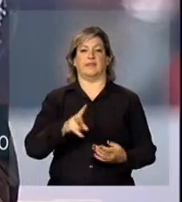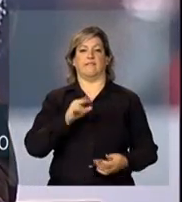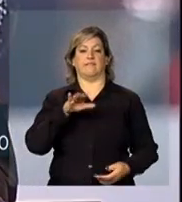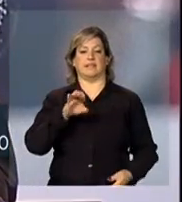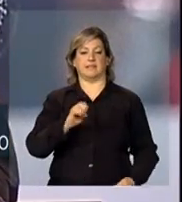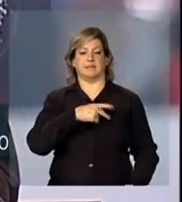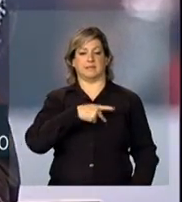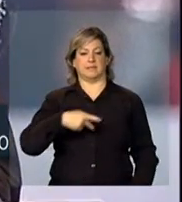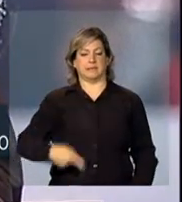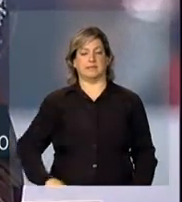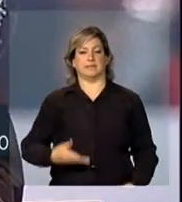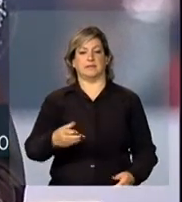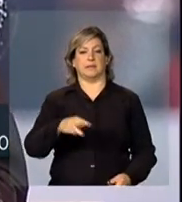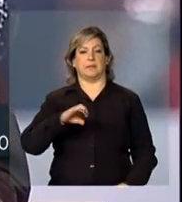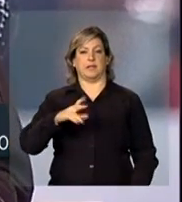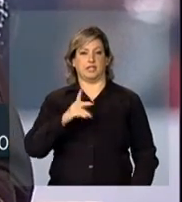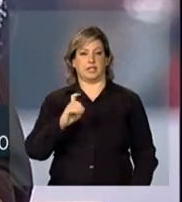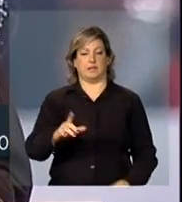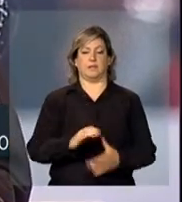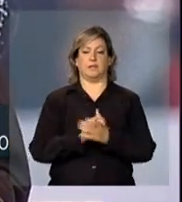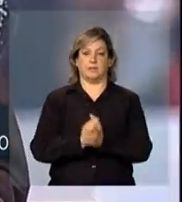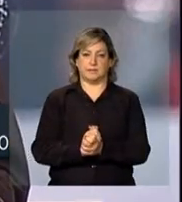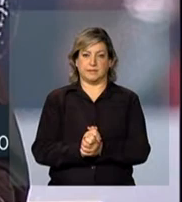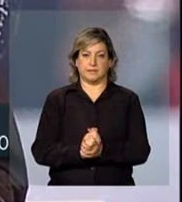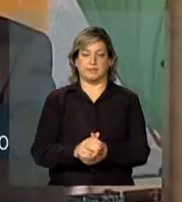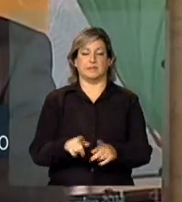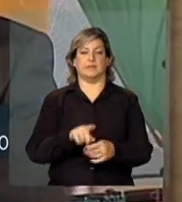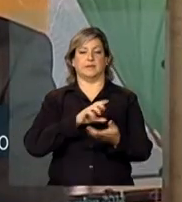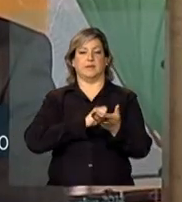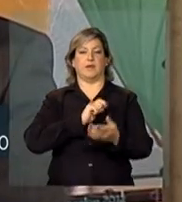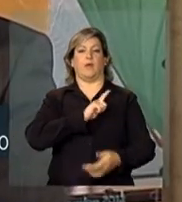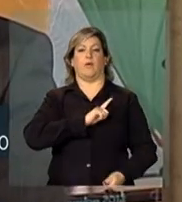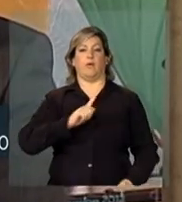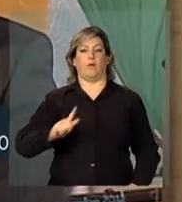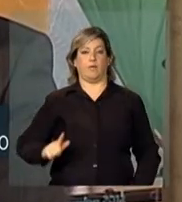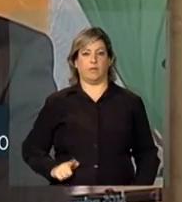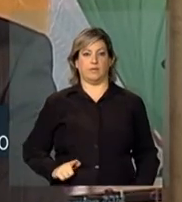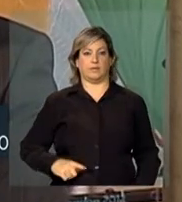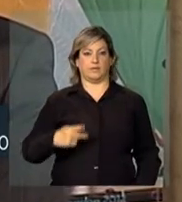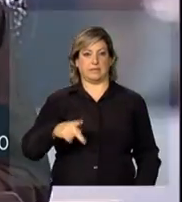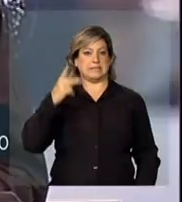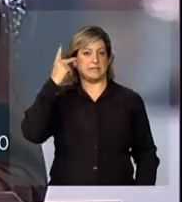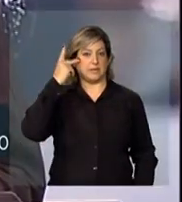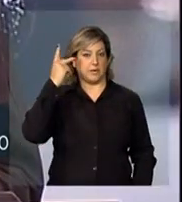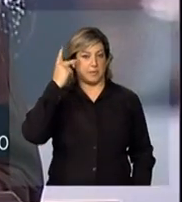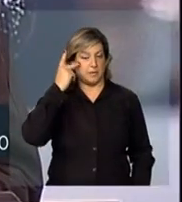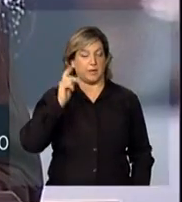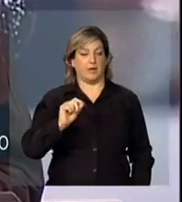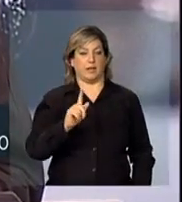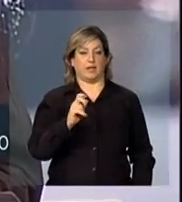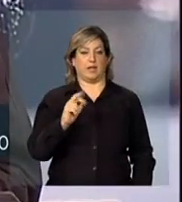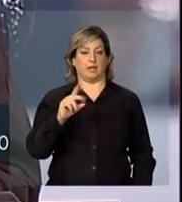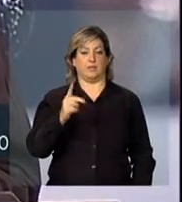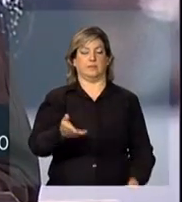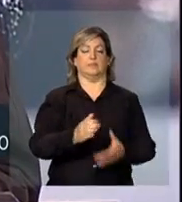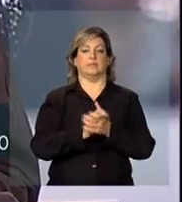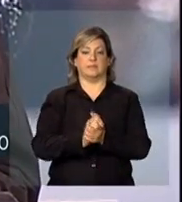vice-presidente Michel Temer queria do governador do Estado de São Paulo Geraldo Alckmin